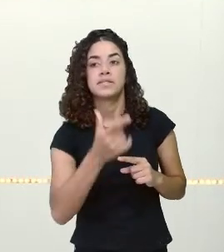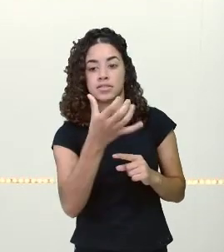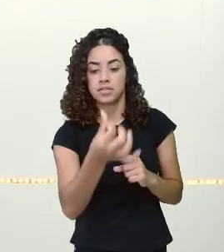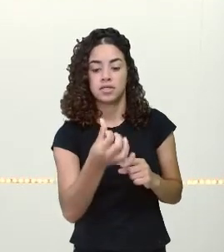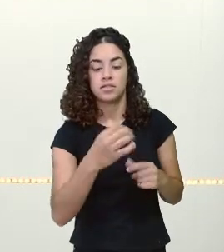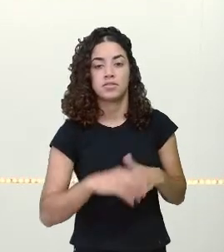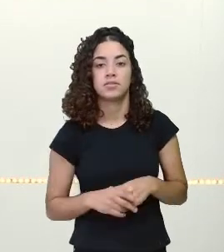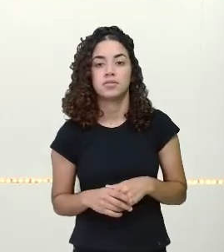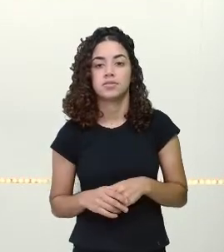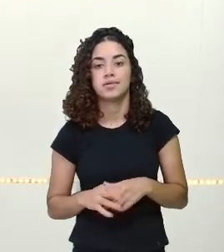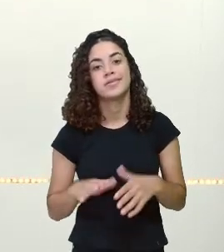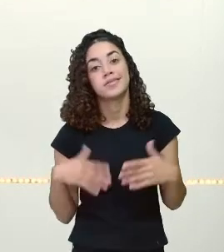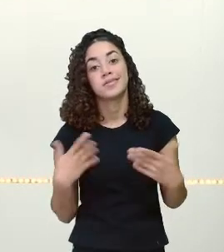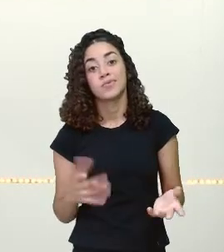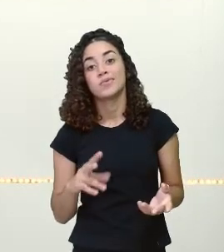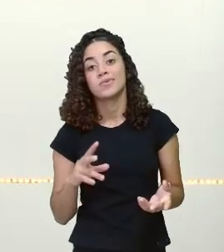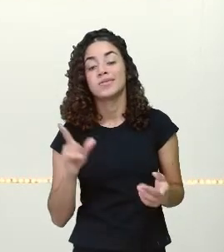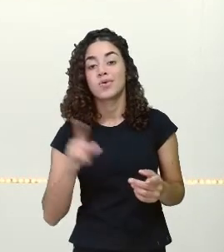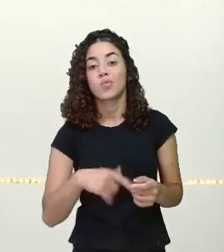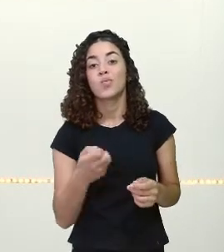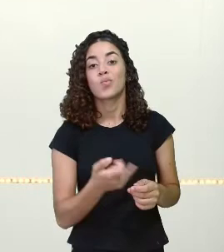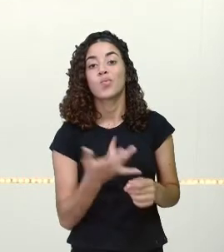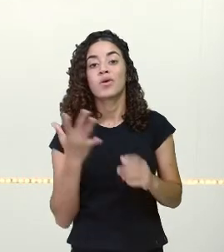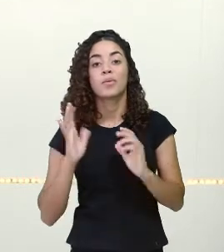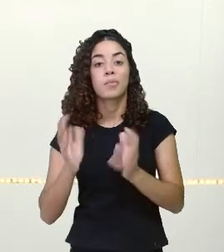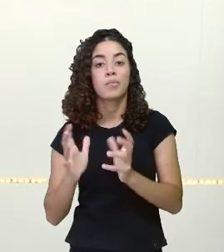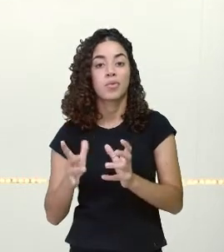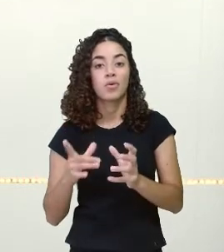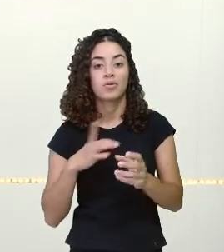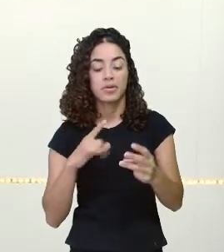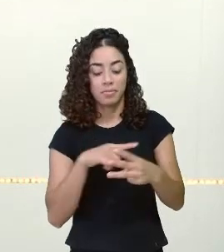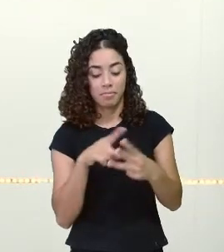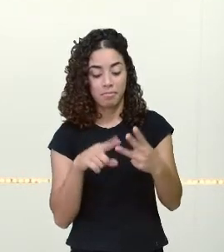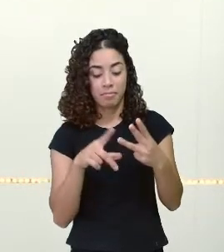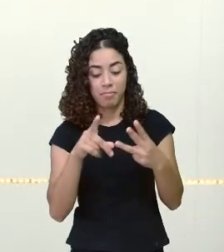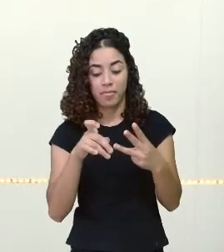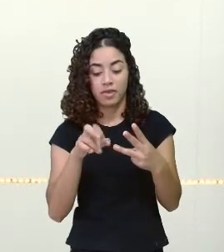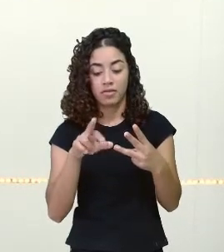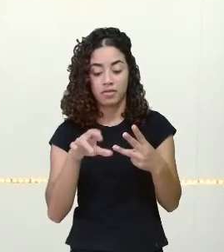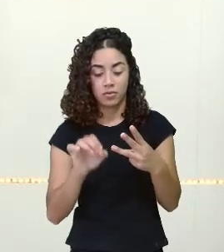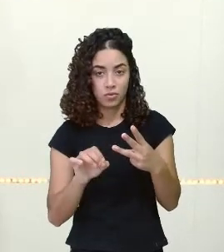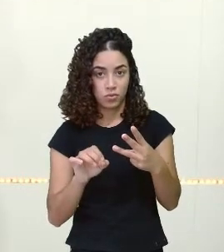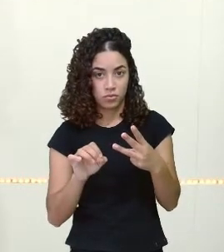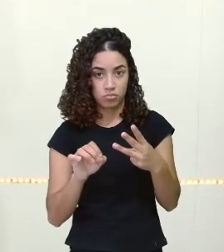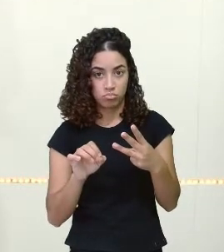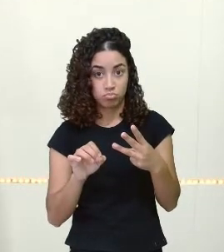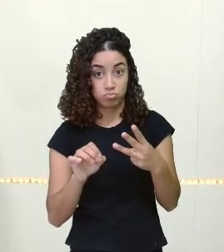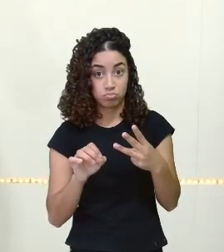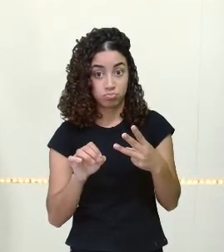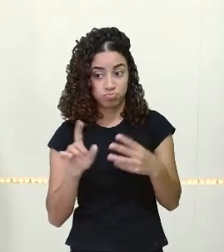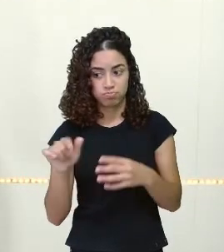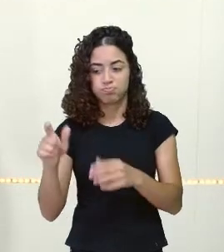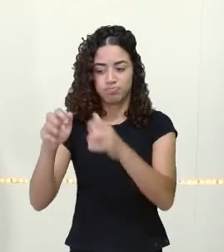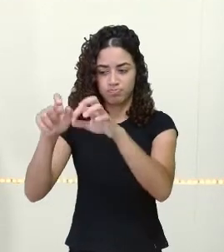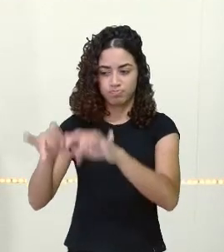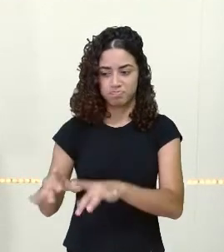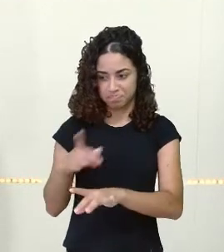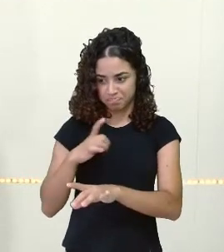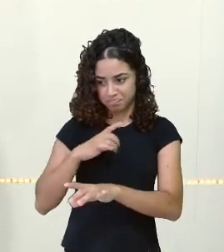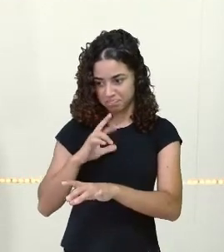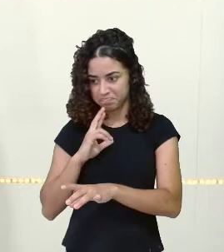6. Então, quantas bolas terá Pedro? E aí, Miguel,